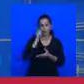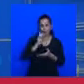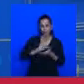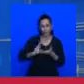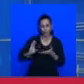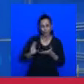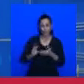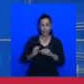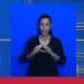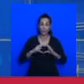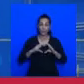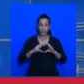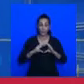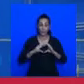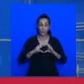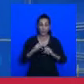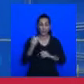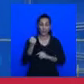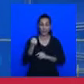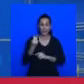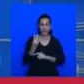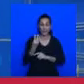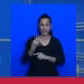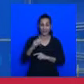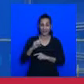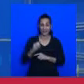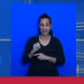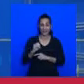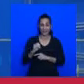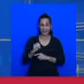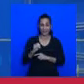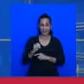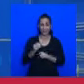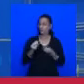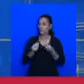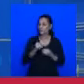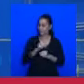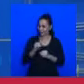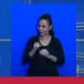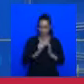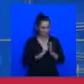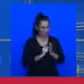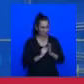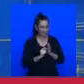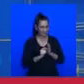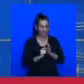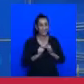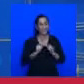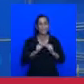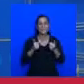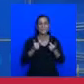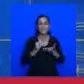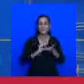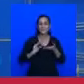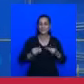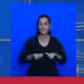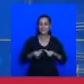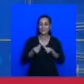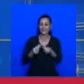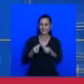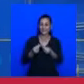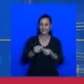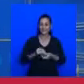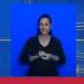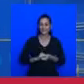Bola branca, número 40. Branca, 40. Como é que você tá indo, hein? Tá marcando? Este prêmio pode sair para você. Boa